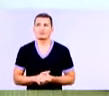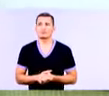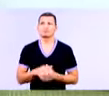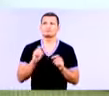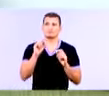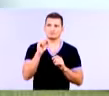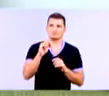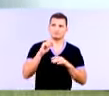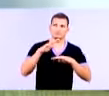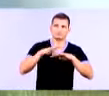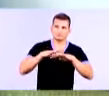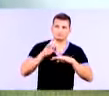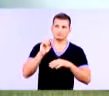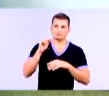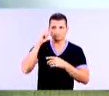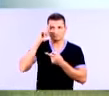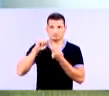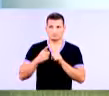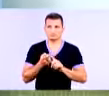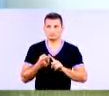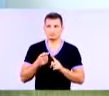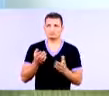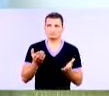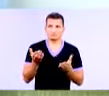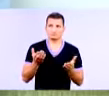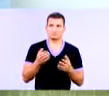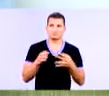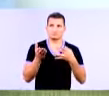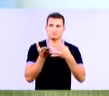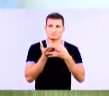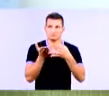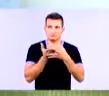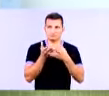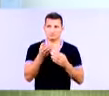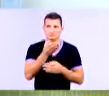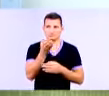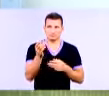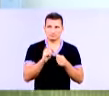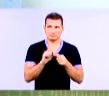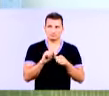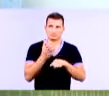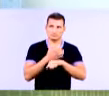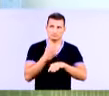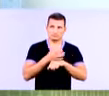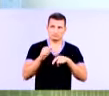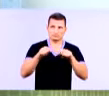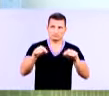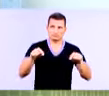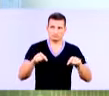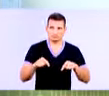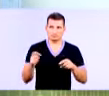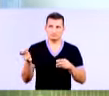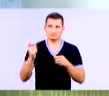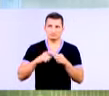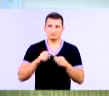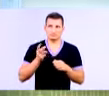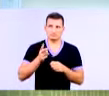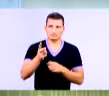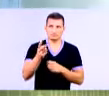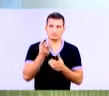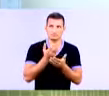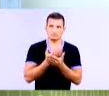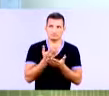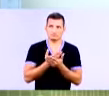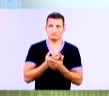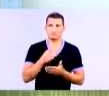expressões lógicas. A gente vai dar um intervalo para vocês realizarem a atividade de sala. No retorno, a gente vai continuar a nossa aula, tirar